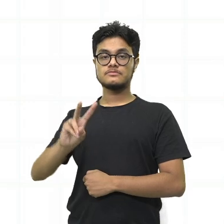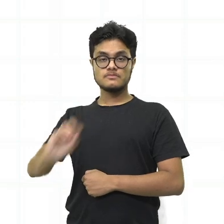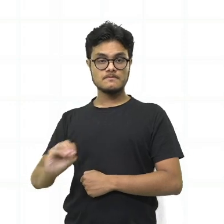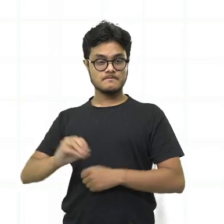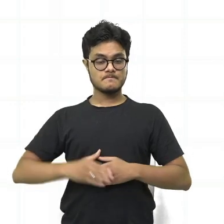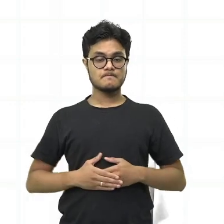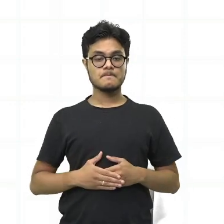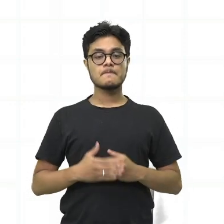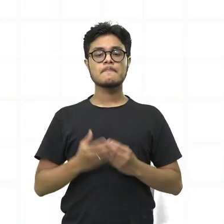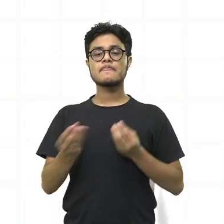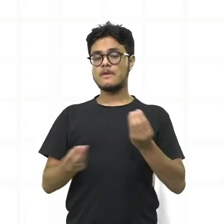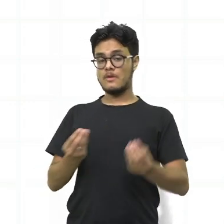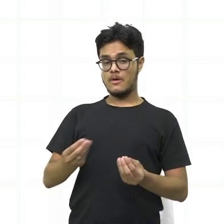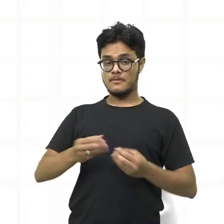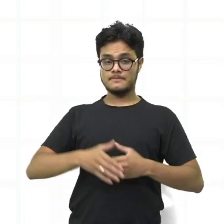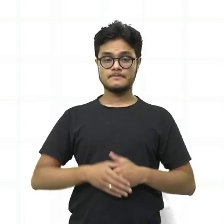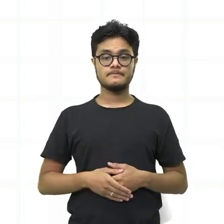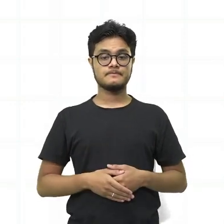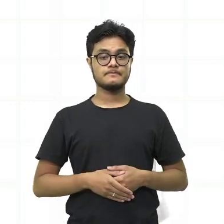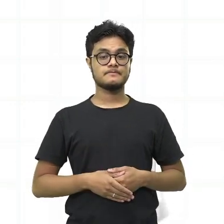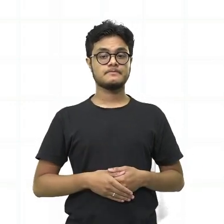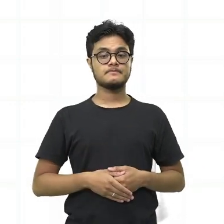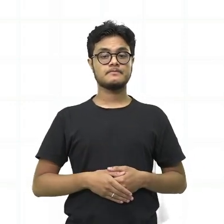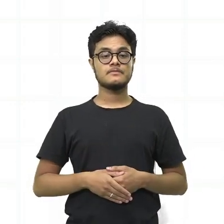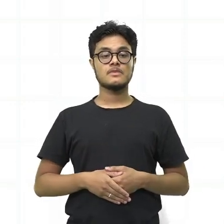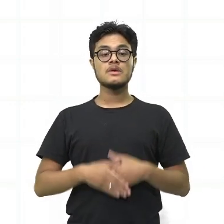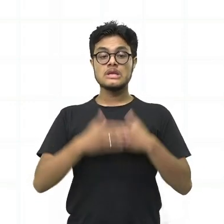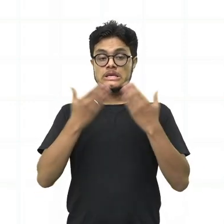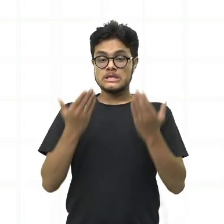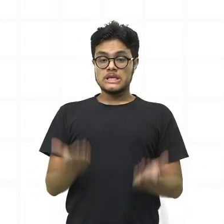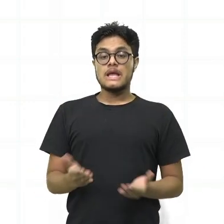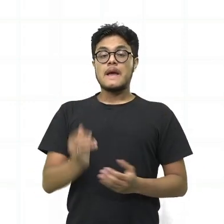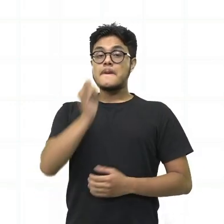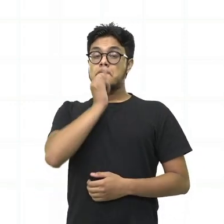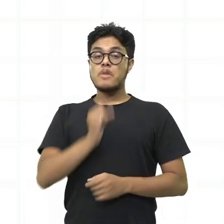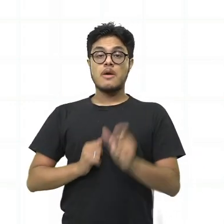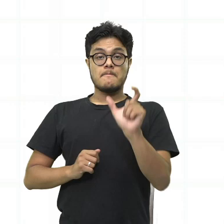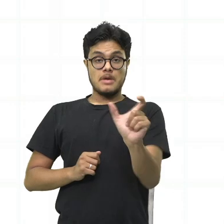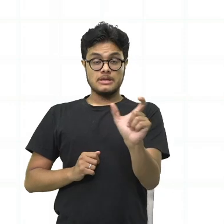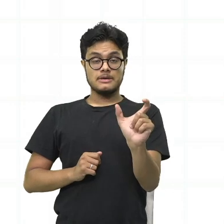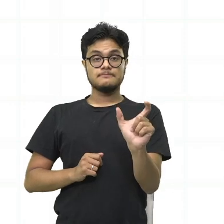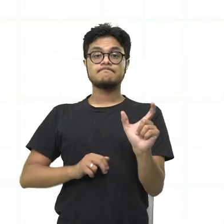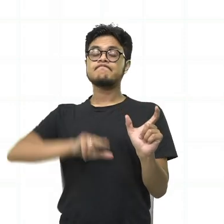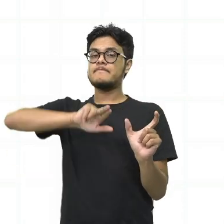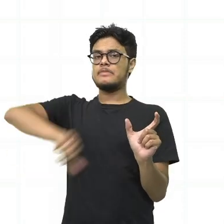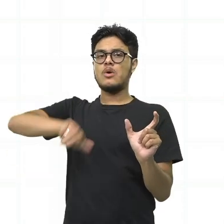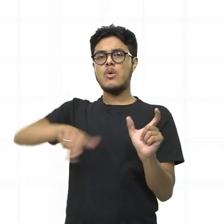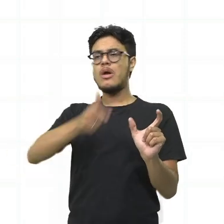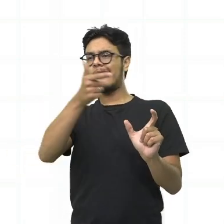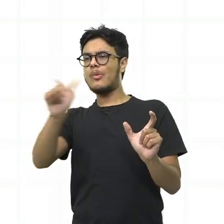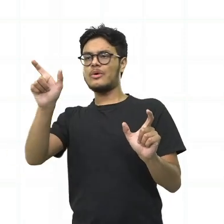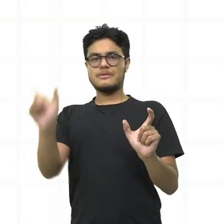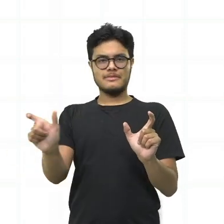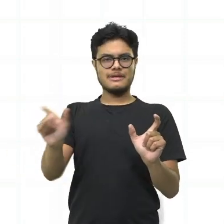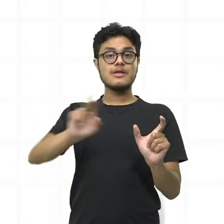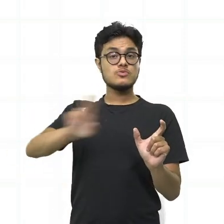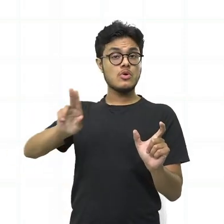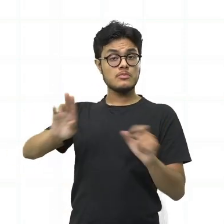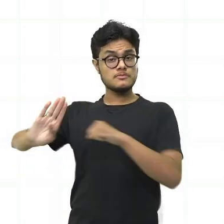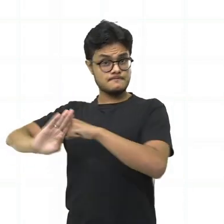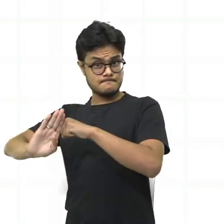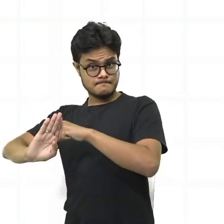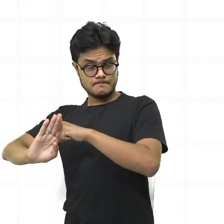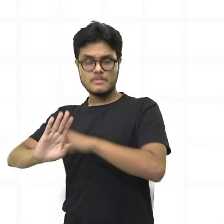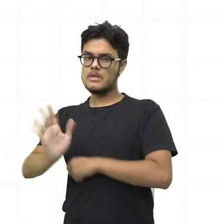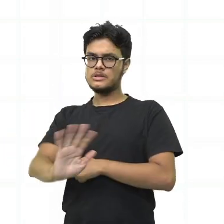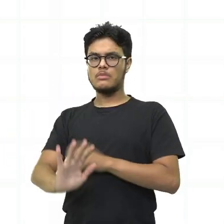temos ainda o substantivo primitivo, né, que é aquele cujo nome não se origina de outro nome. Esse